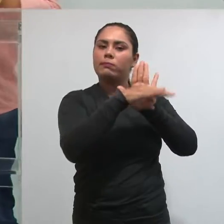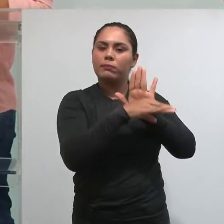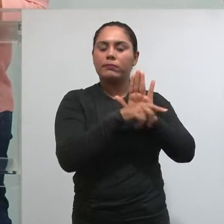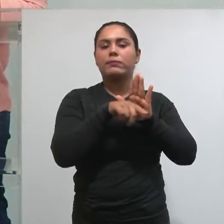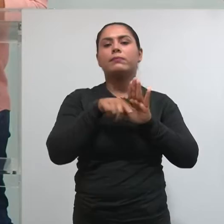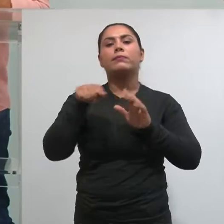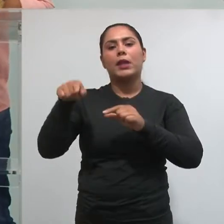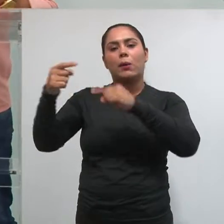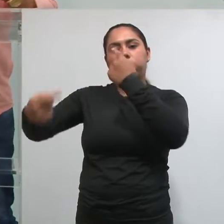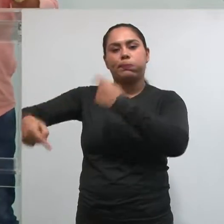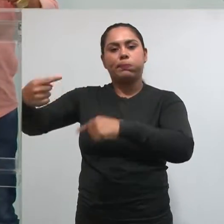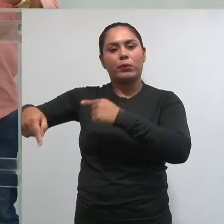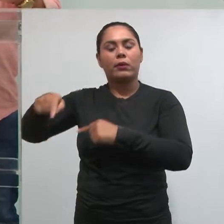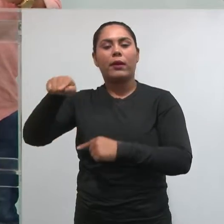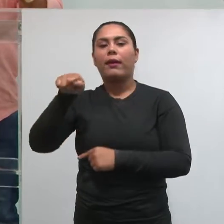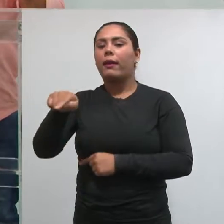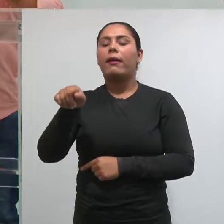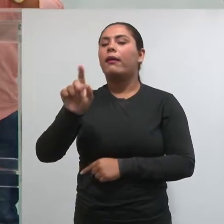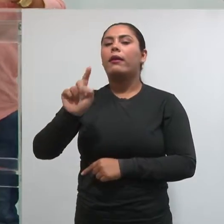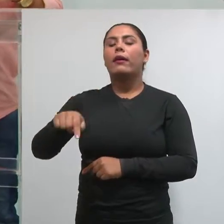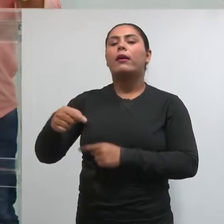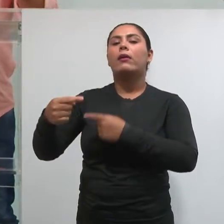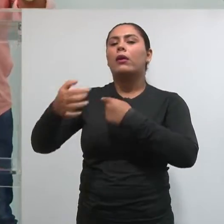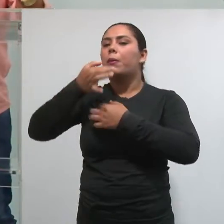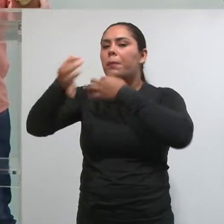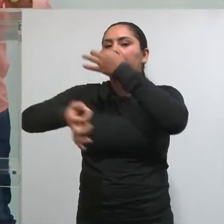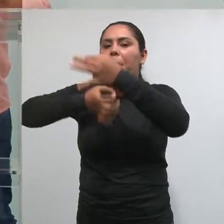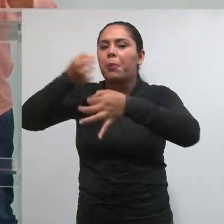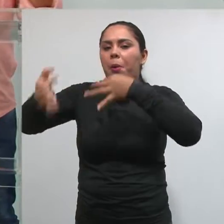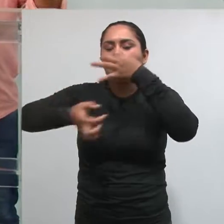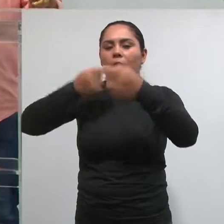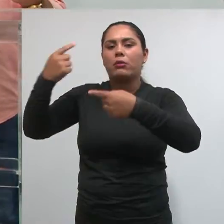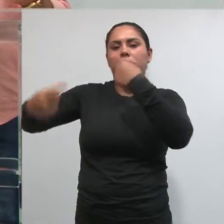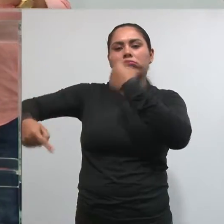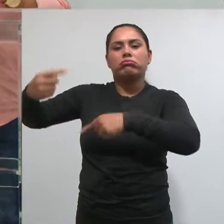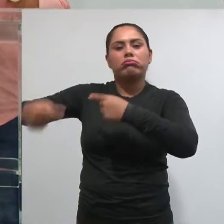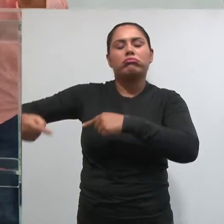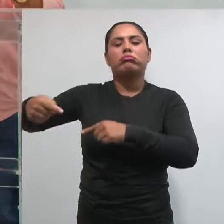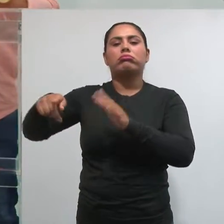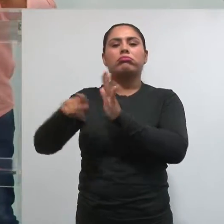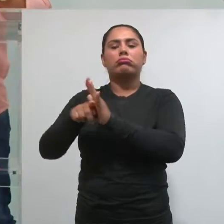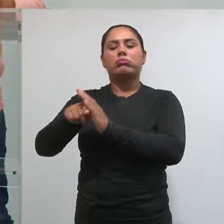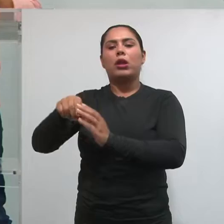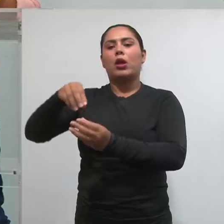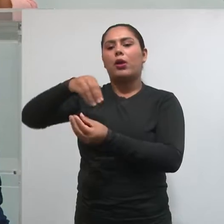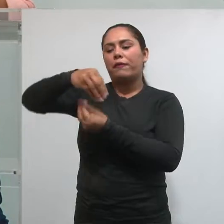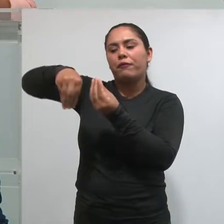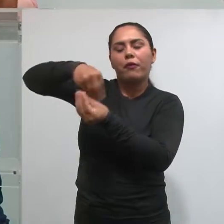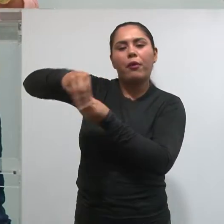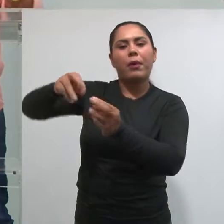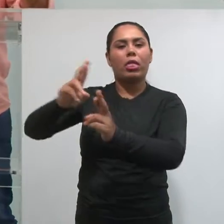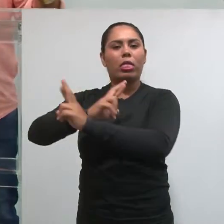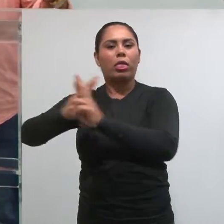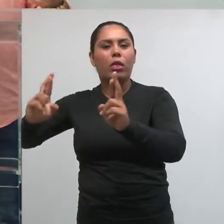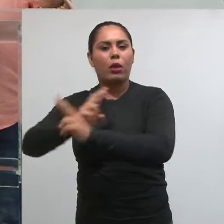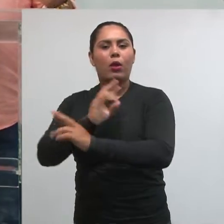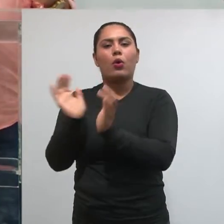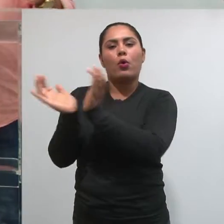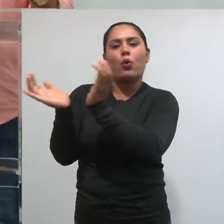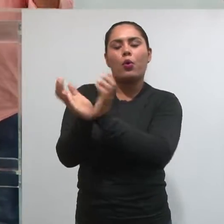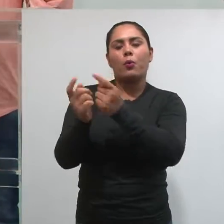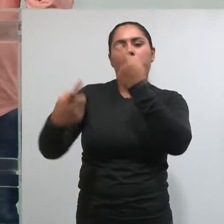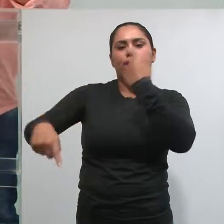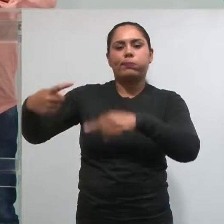a questão política em si, de discussão política, da arena política, do envolvimento de grupos sociais na discussão de